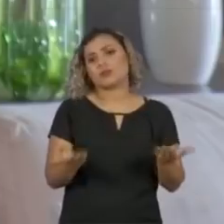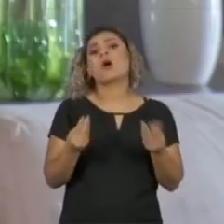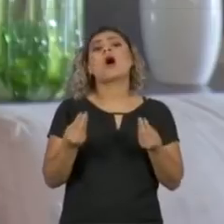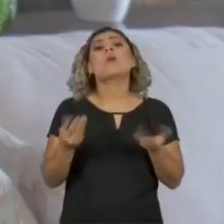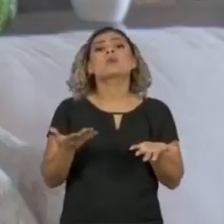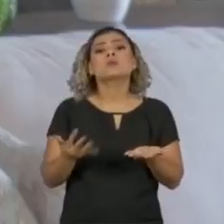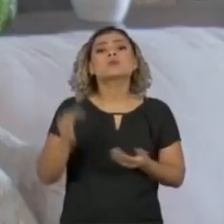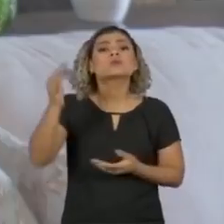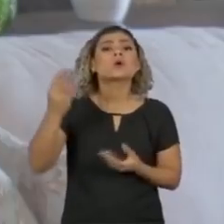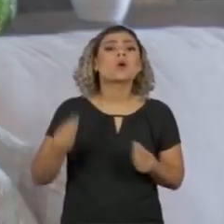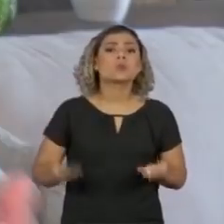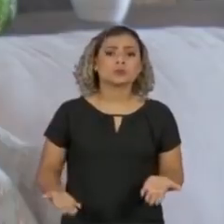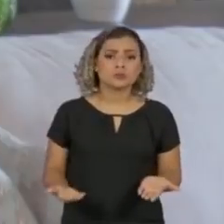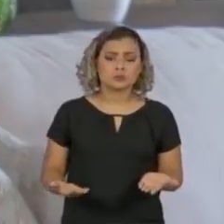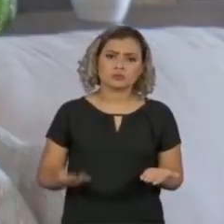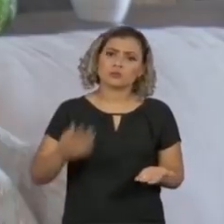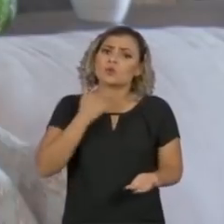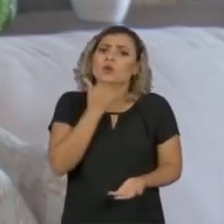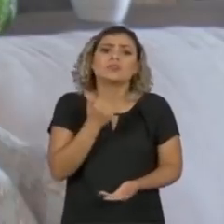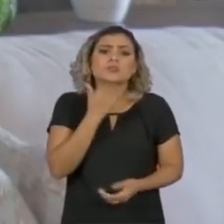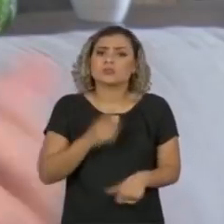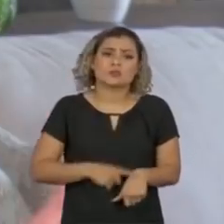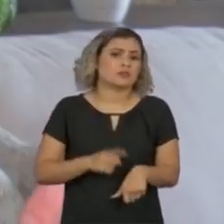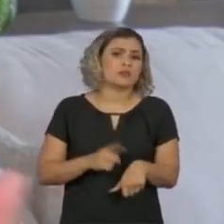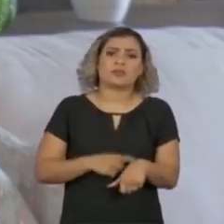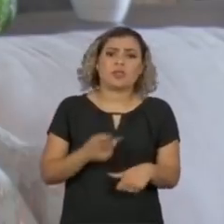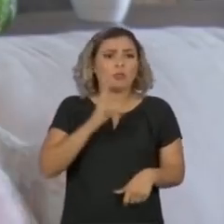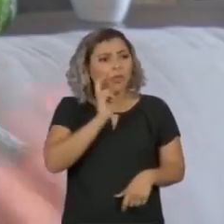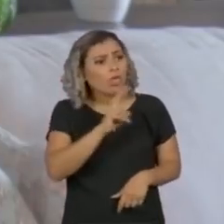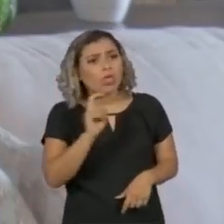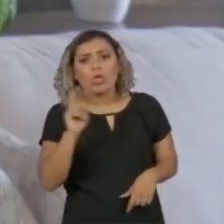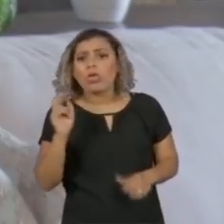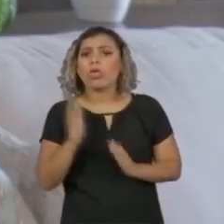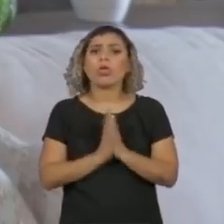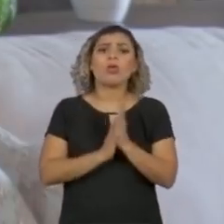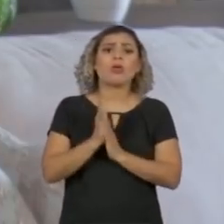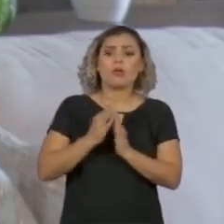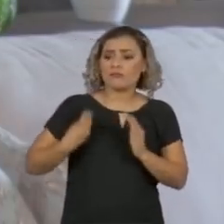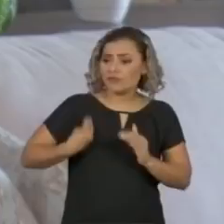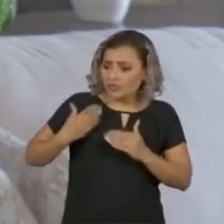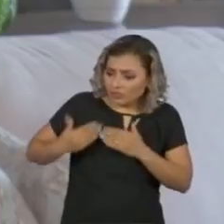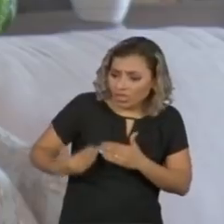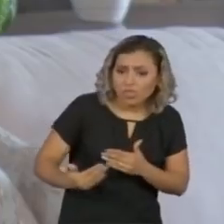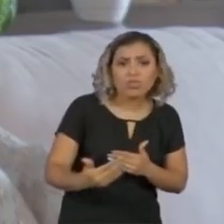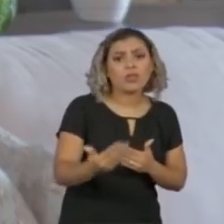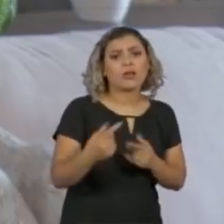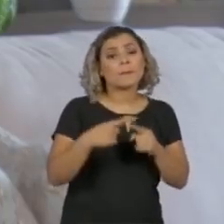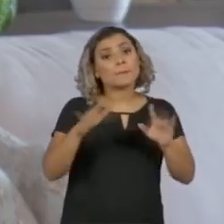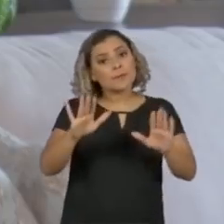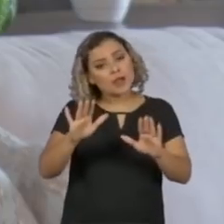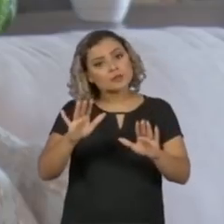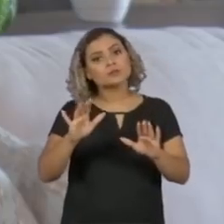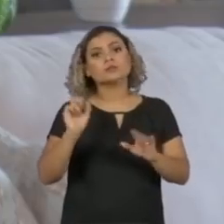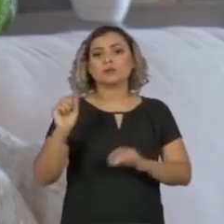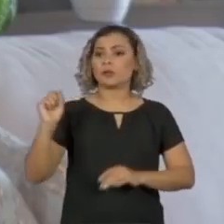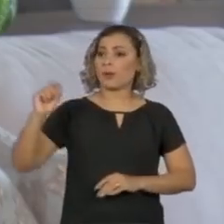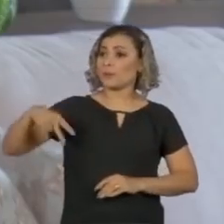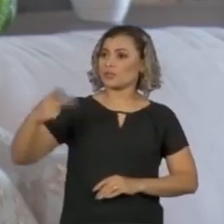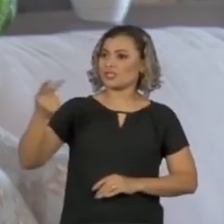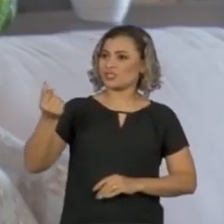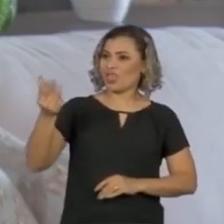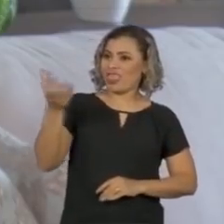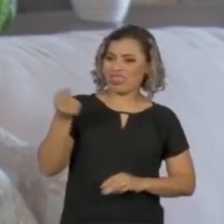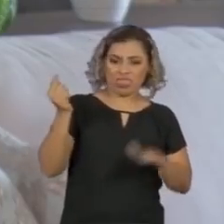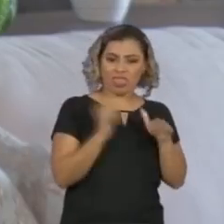dia seguinte? Não adianta a gente ter tempo de vida, expectativa de vida, a gente faz uma previdência de dinheiro, se a gente